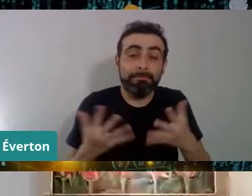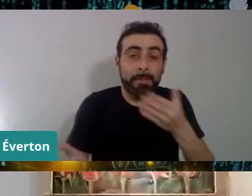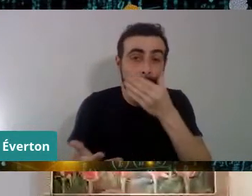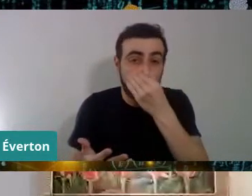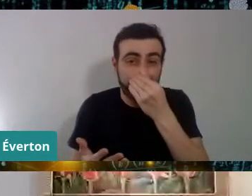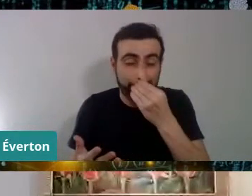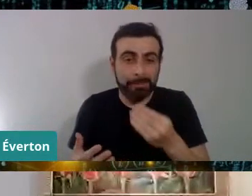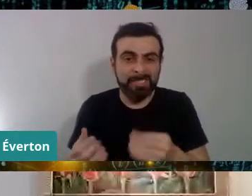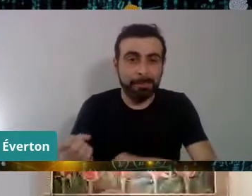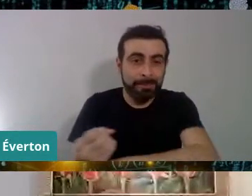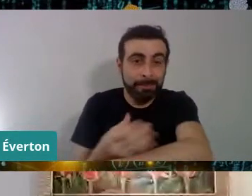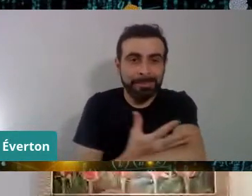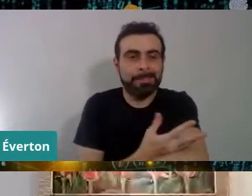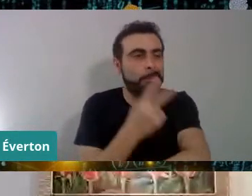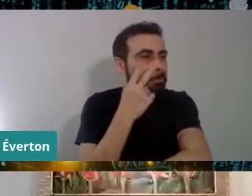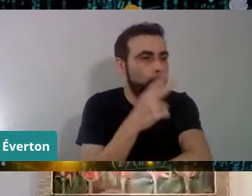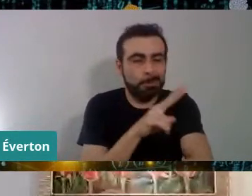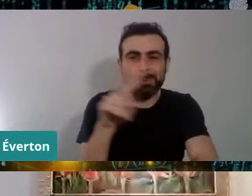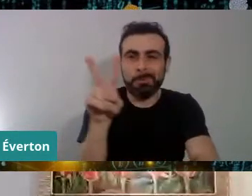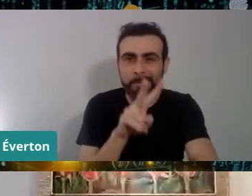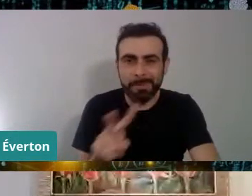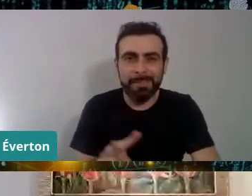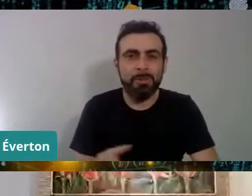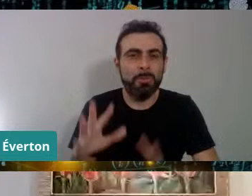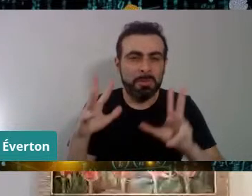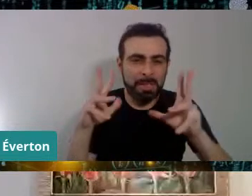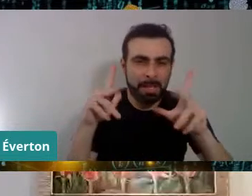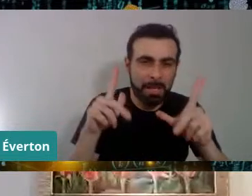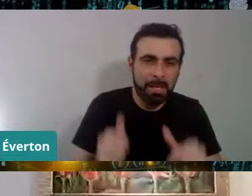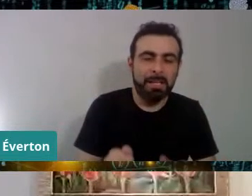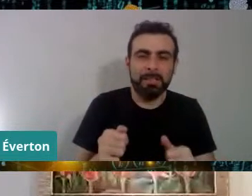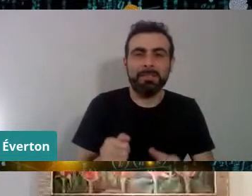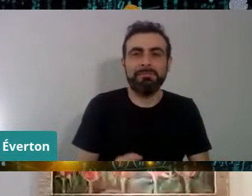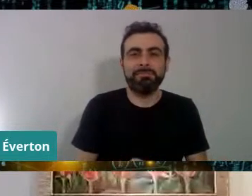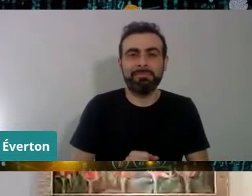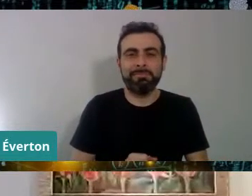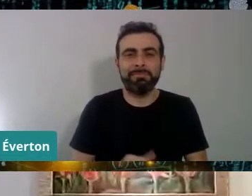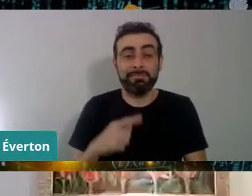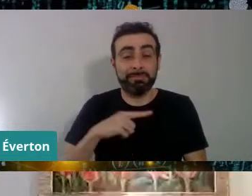Então, é muito emocionante revê-lo todos novamente, né? A oportunidade